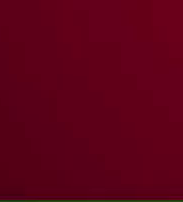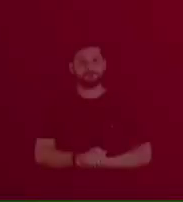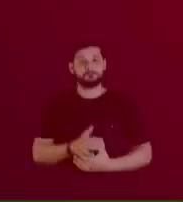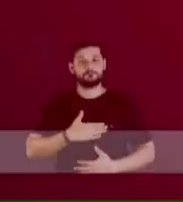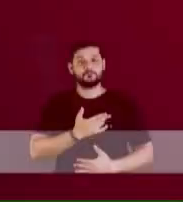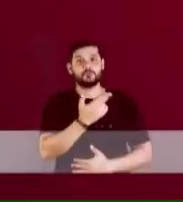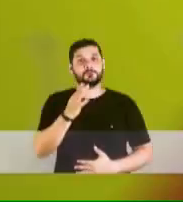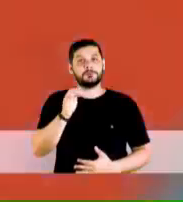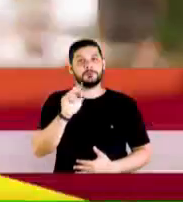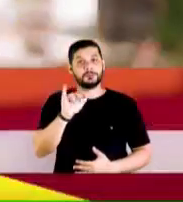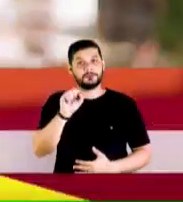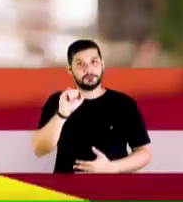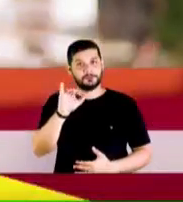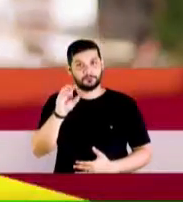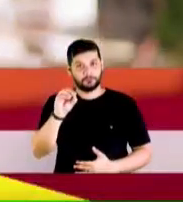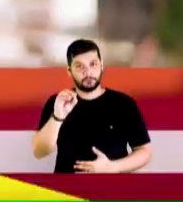Freitas.